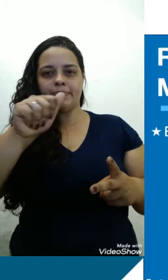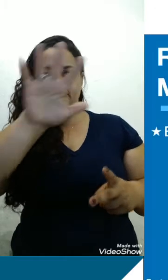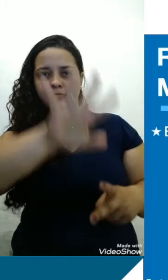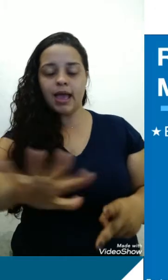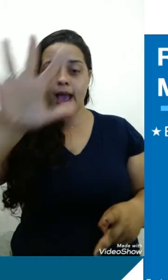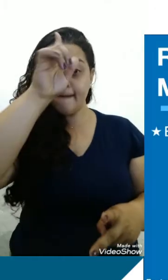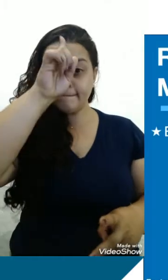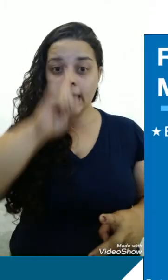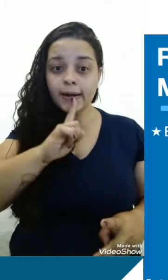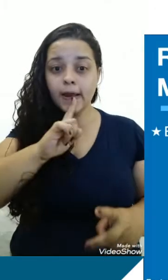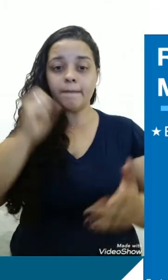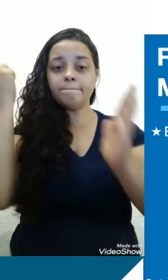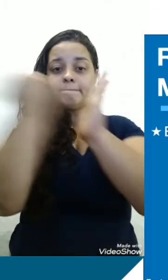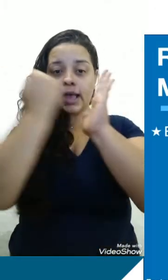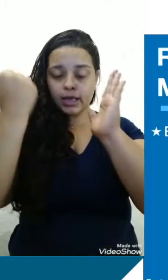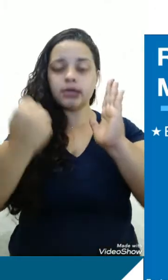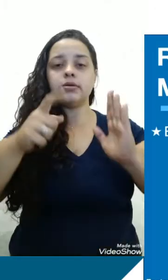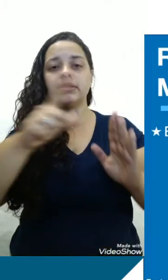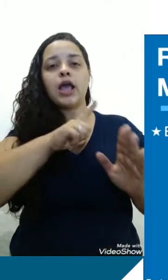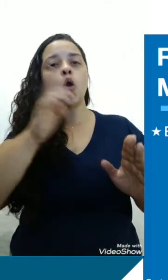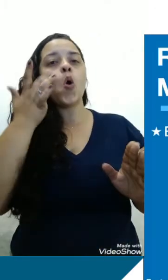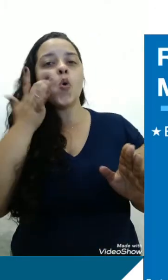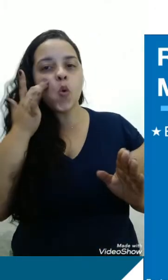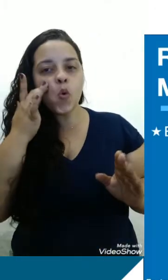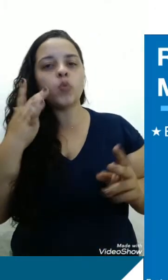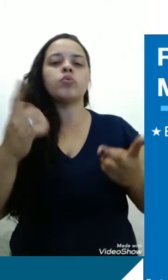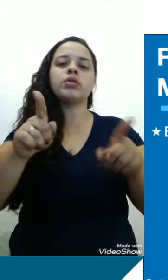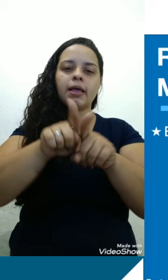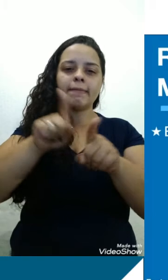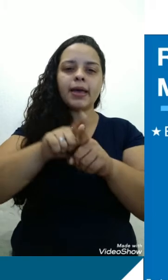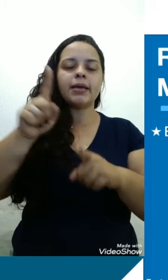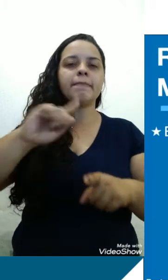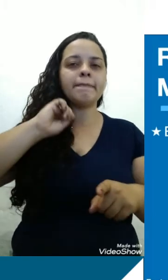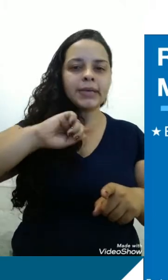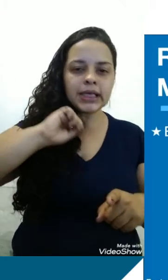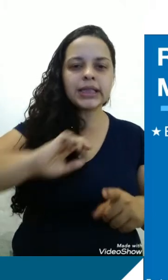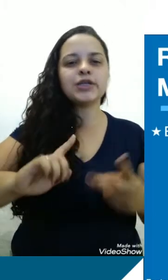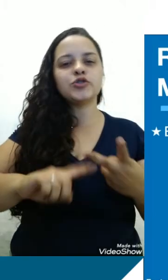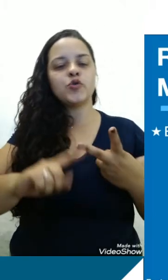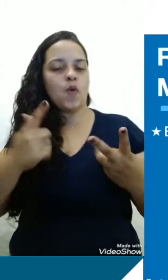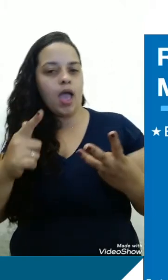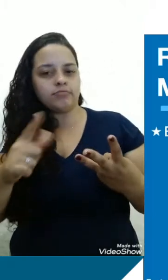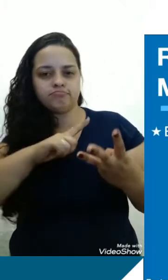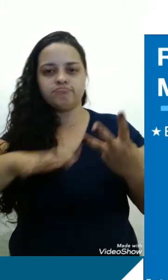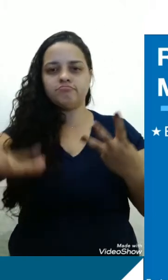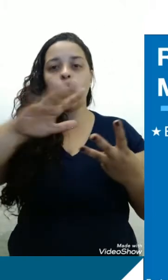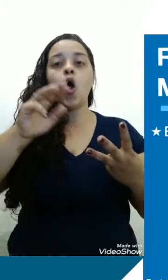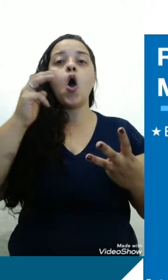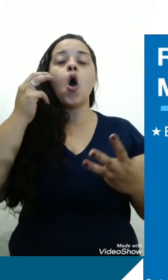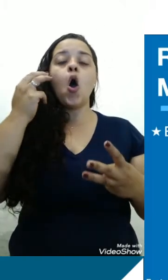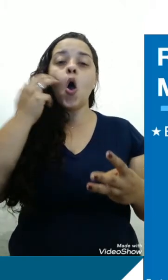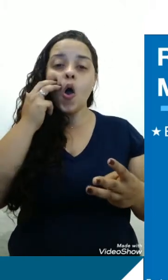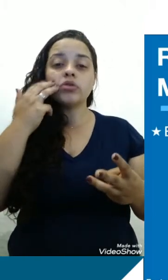De amarelo, as duas grandes regiões produtoras de ouro, centro-sul de Minas, Goiás e Mato Grosso, e em